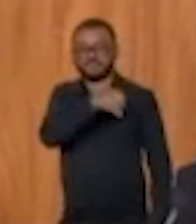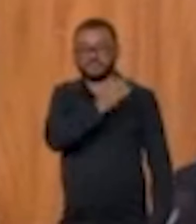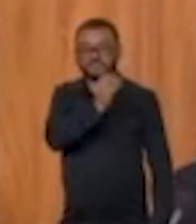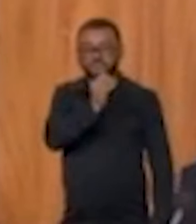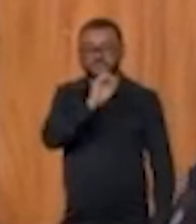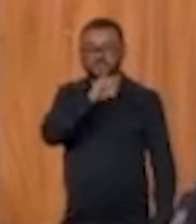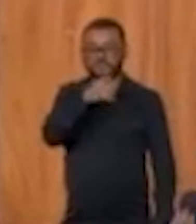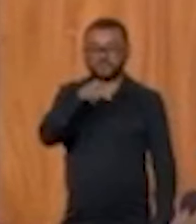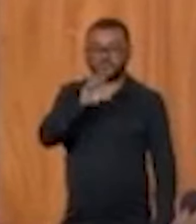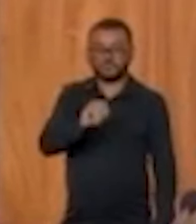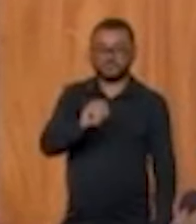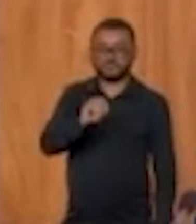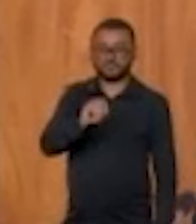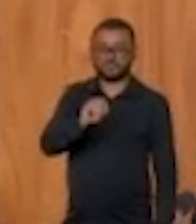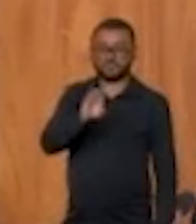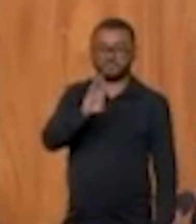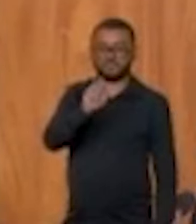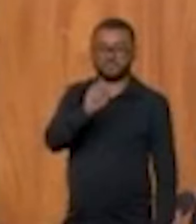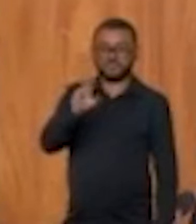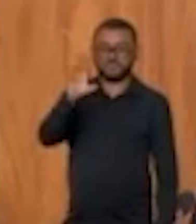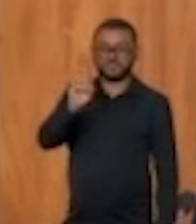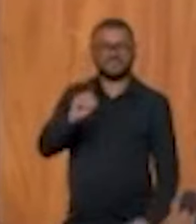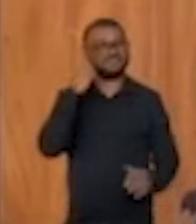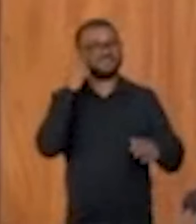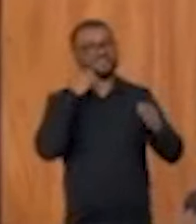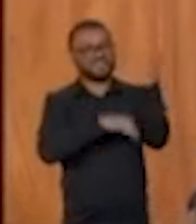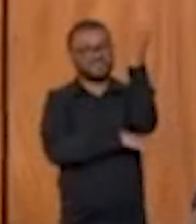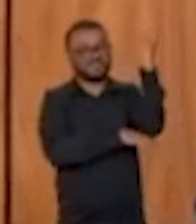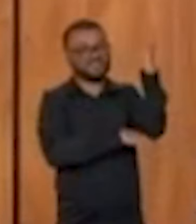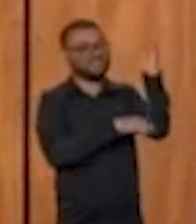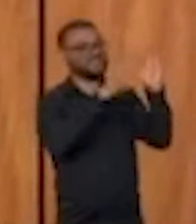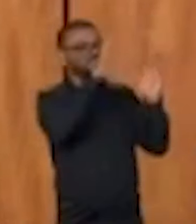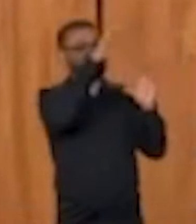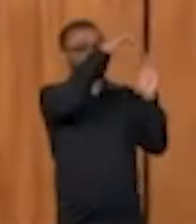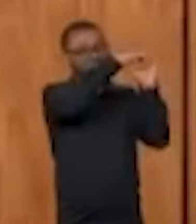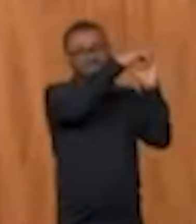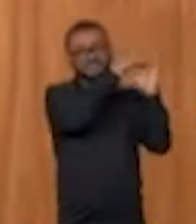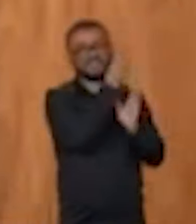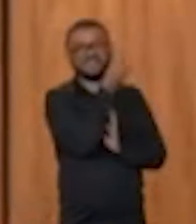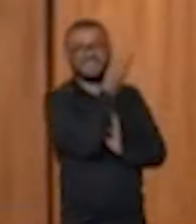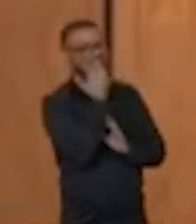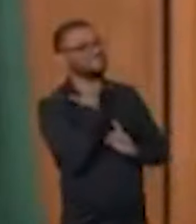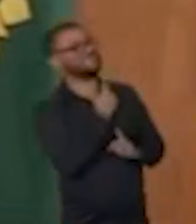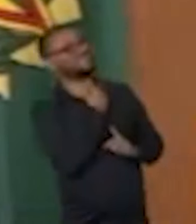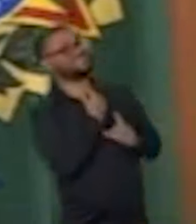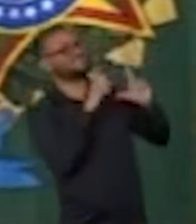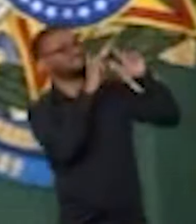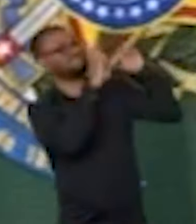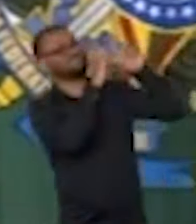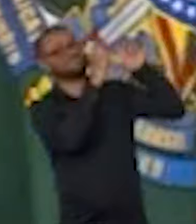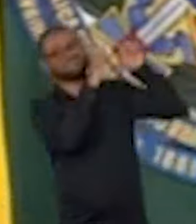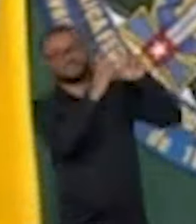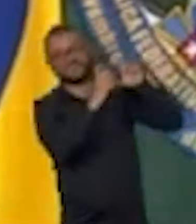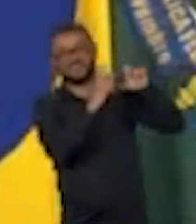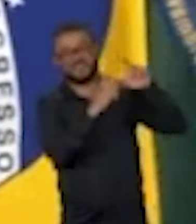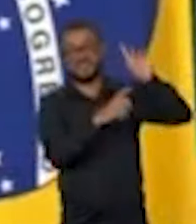Alvorada 4 casas de João de Barros no alumínio e descobri mais 3 numa árvore e resolvi, sabe, fazer um